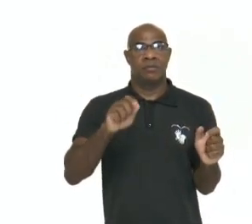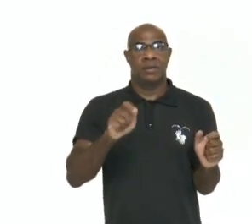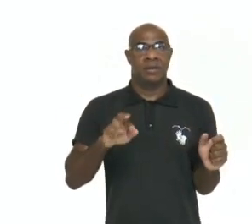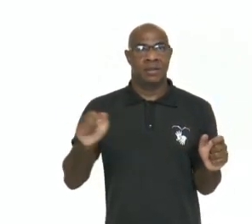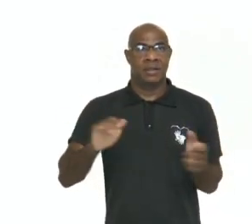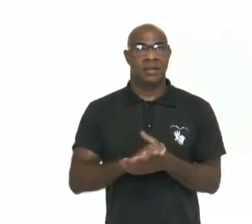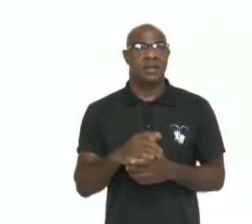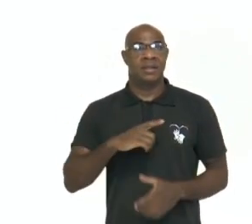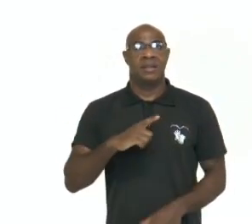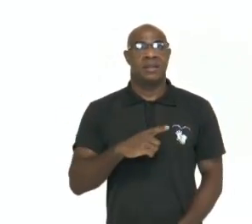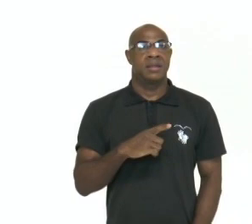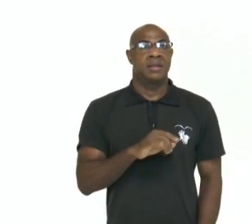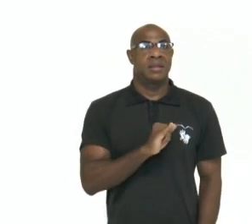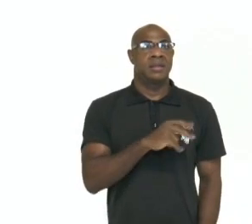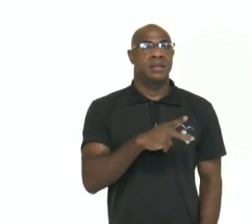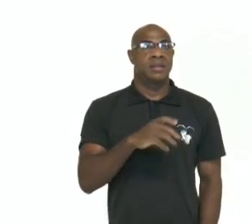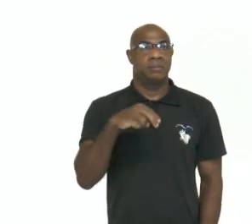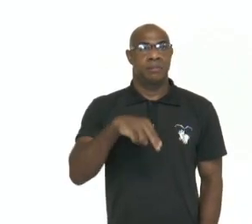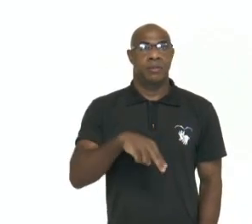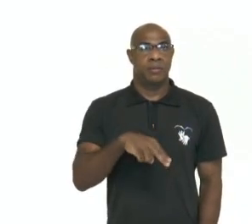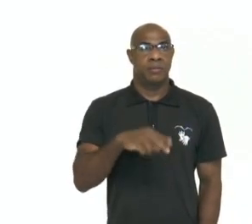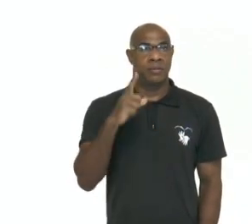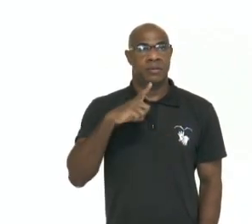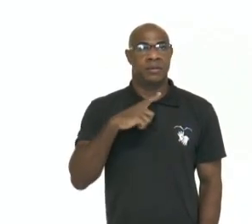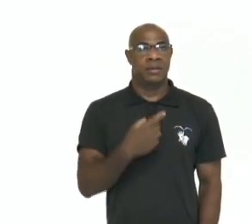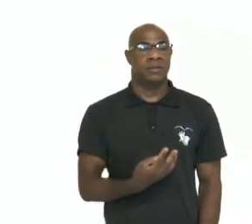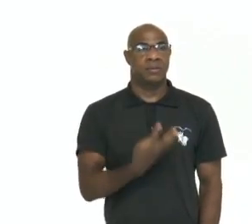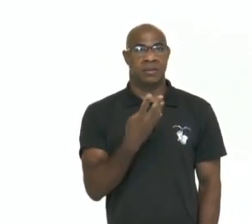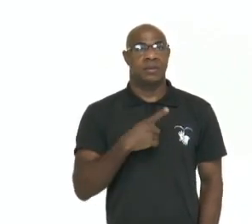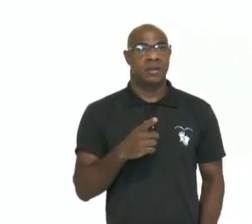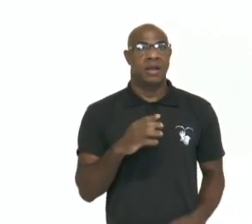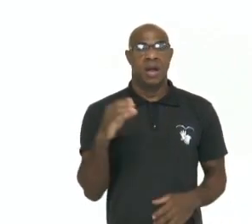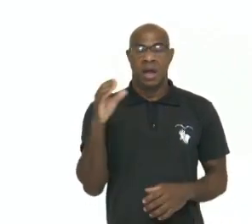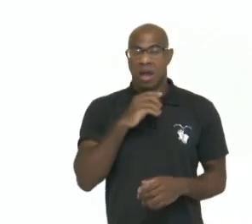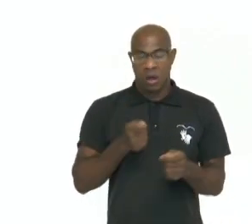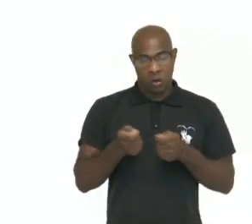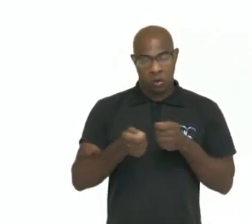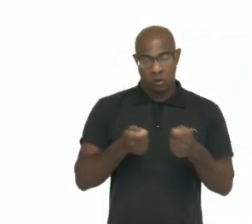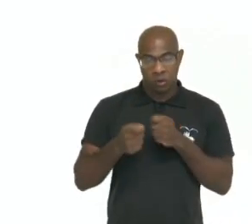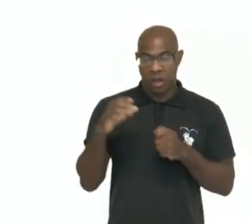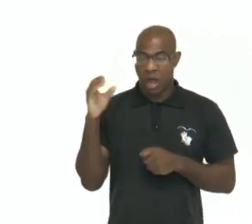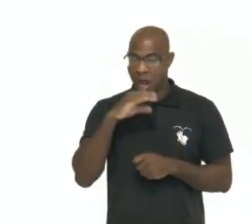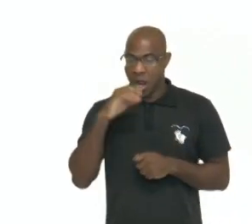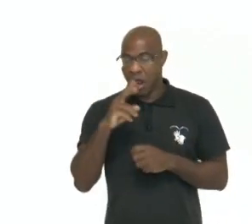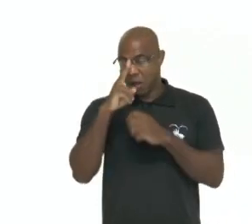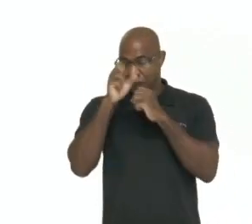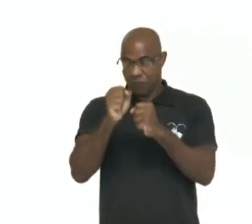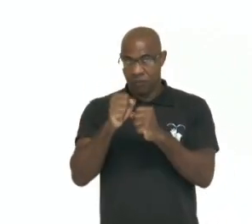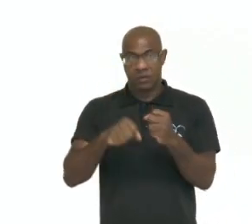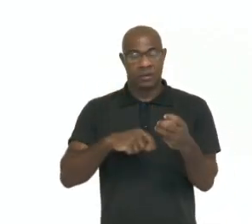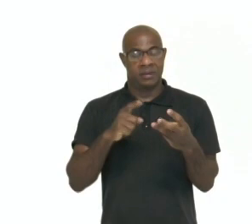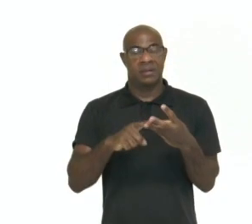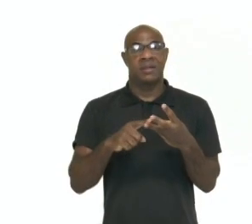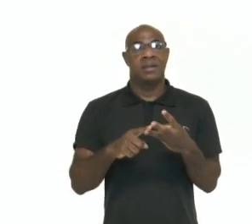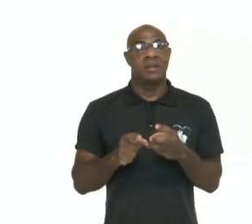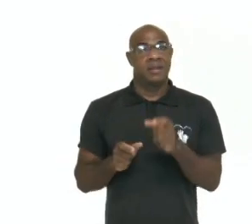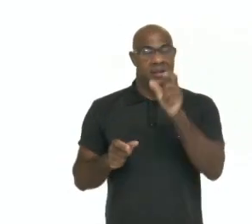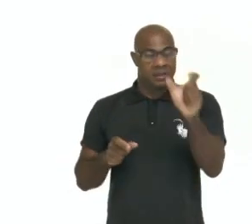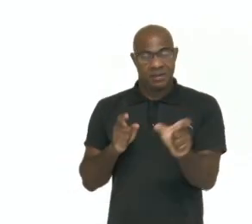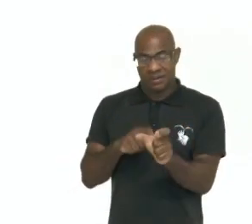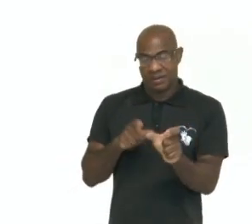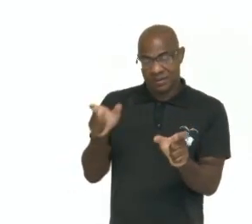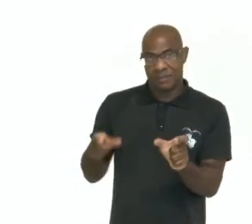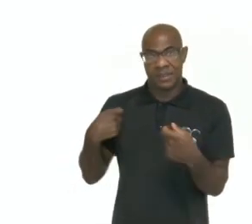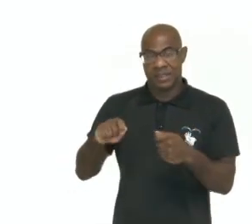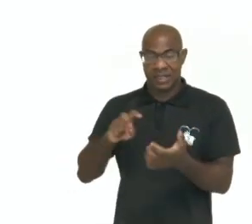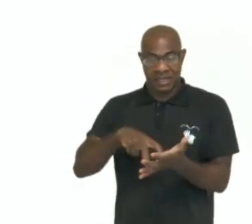quatro pilares, que a gente já falou, que é o controle, a velocidade, a força. O adversário precisa cair de costas